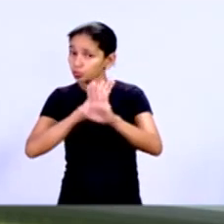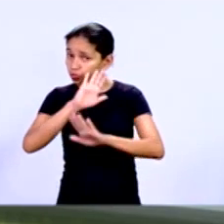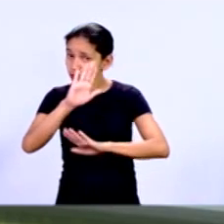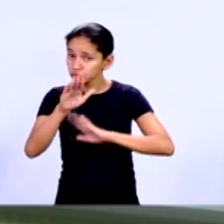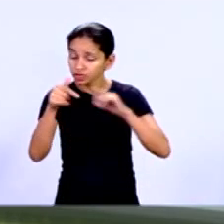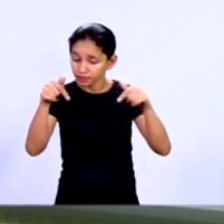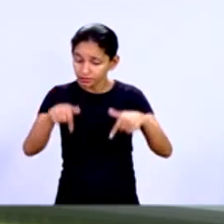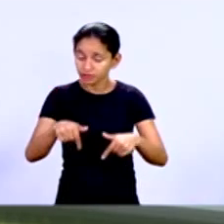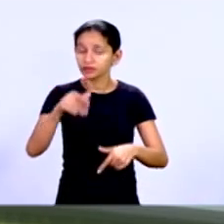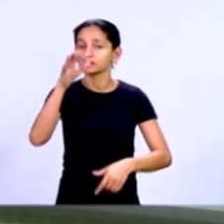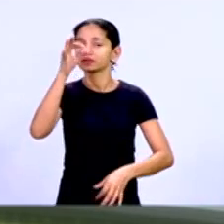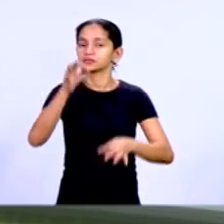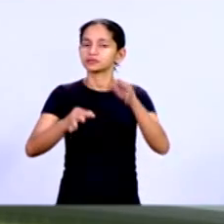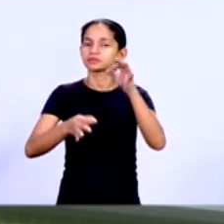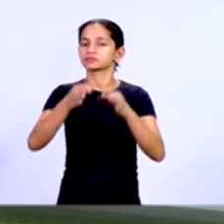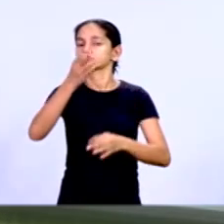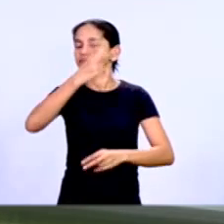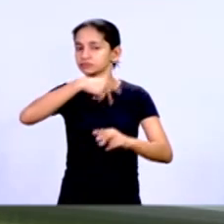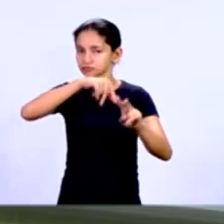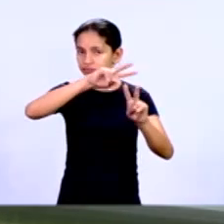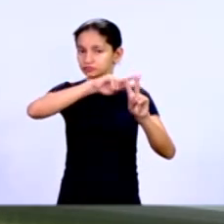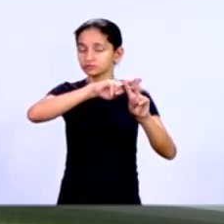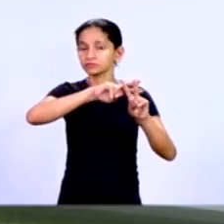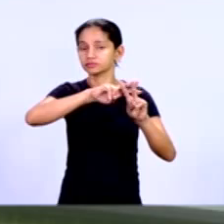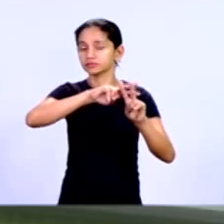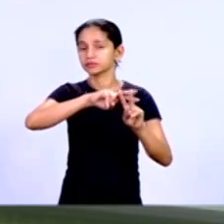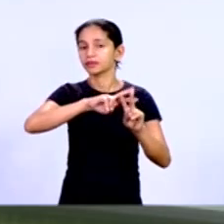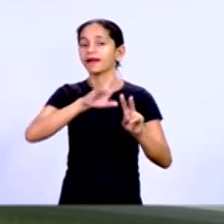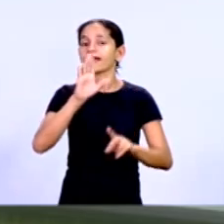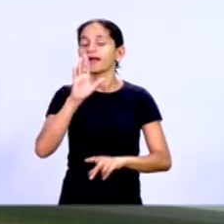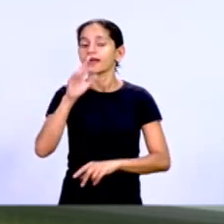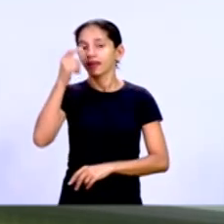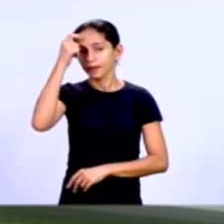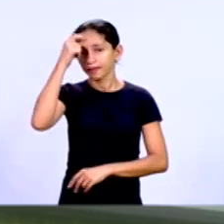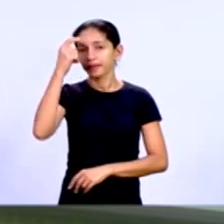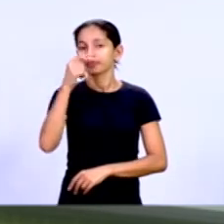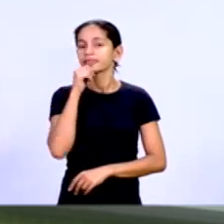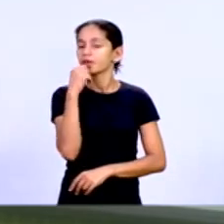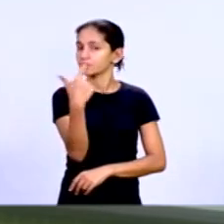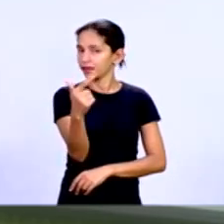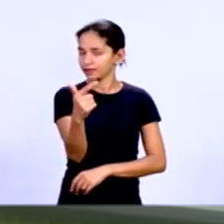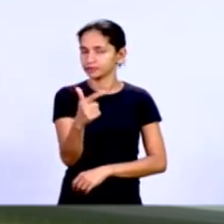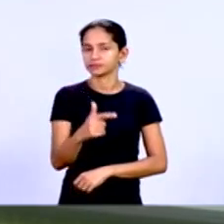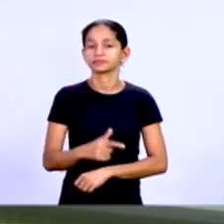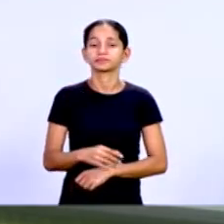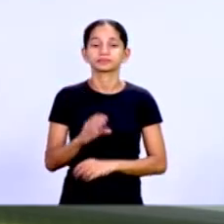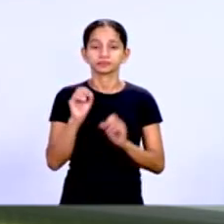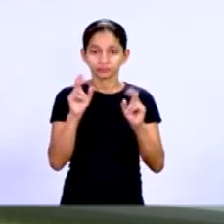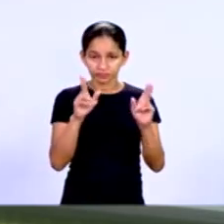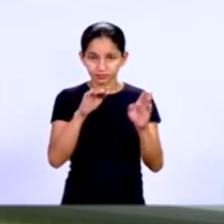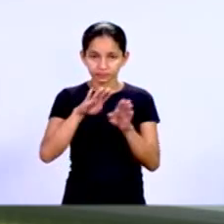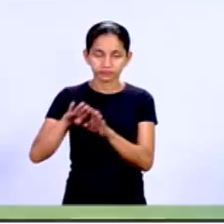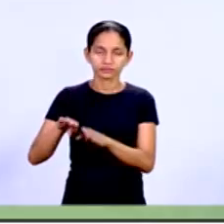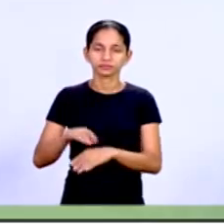nossa justiça, porque é lesar a boa-fé e o interesse da economia do país. Vamos em frente.